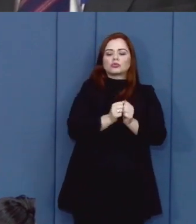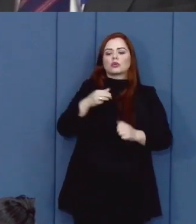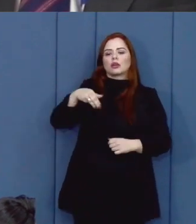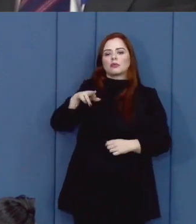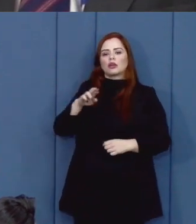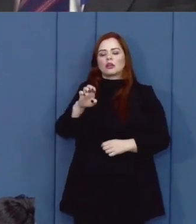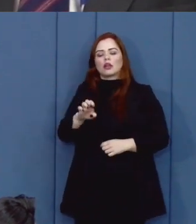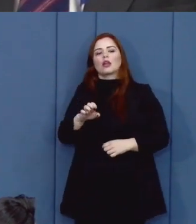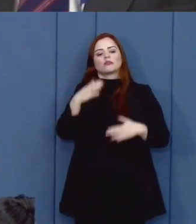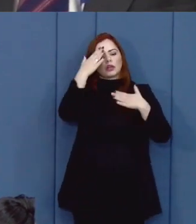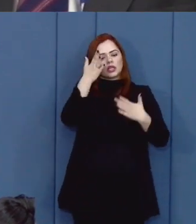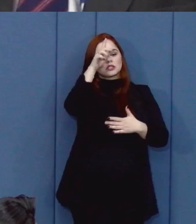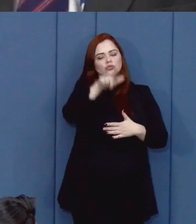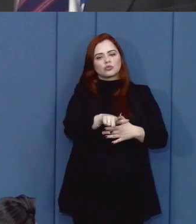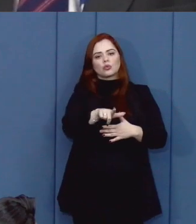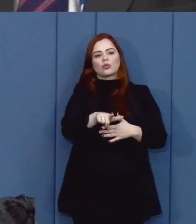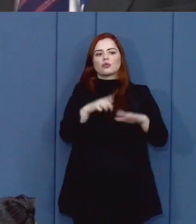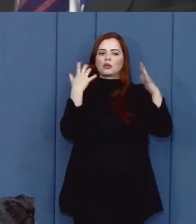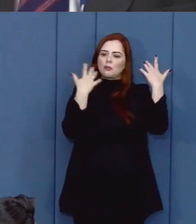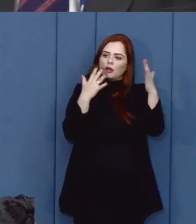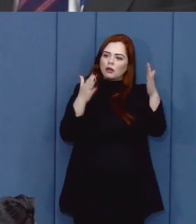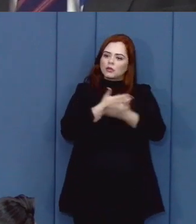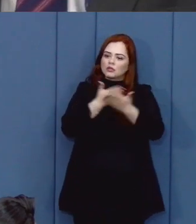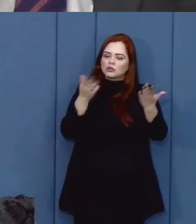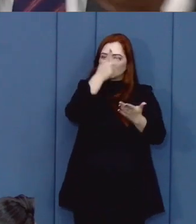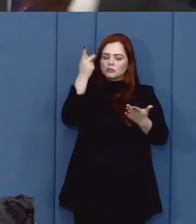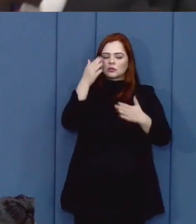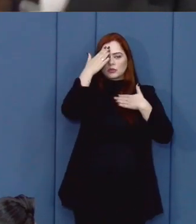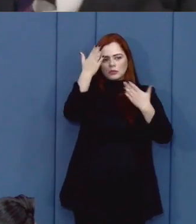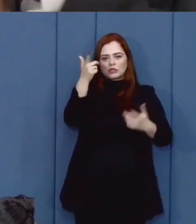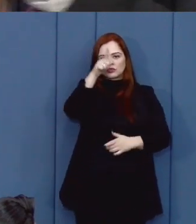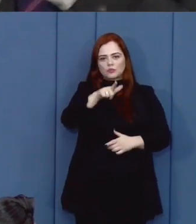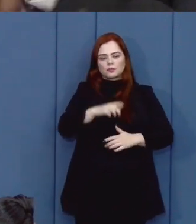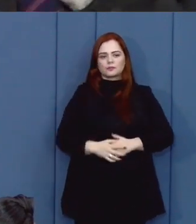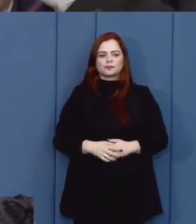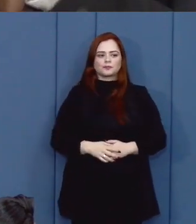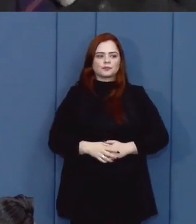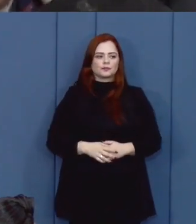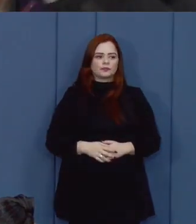agradecer muito mais uma vez e dar uma salva de palmas a todos os participantes. Muito obrigado. Obrigado.